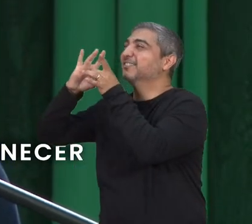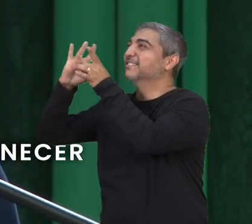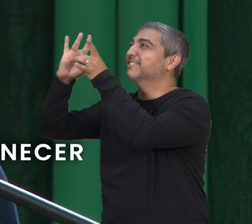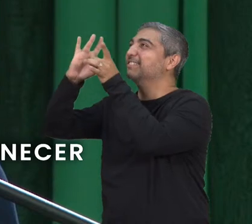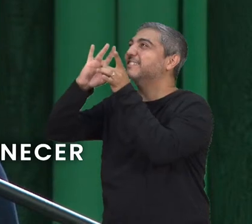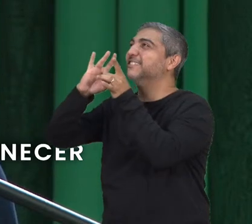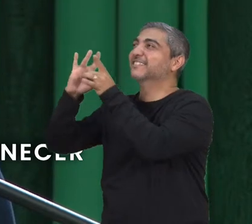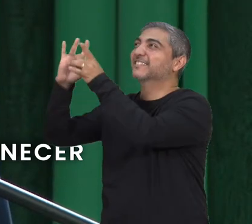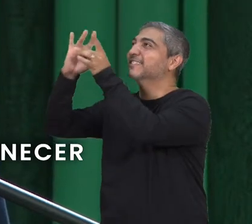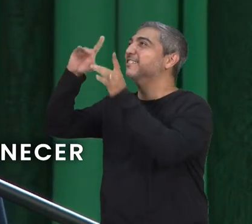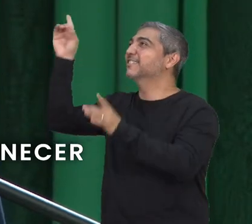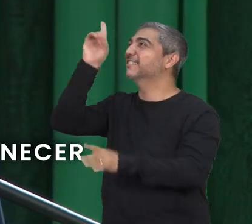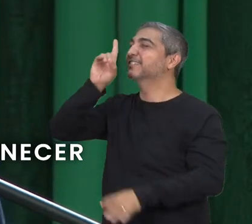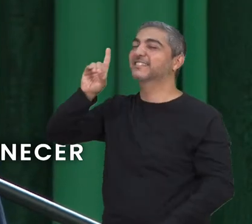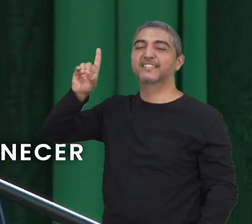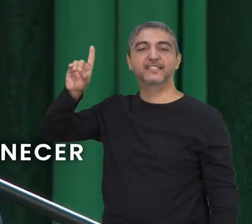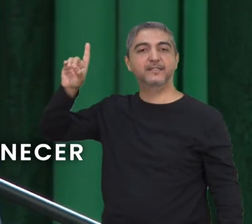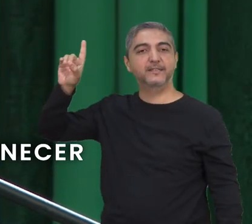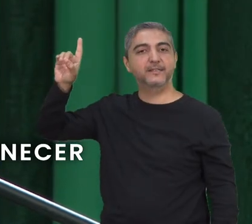ligados em ti.